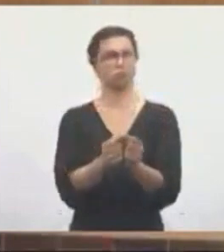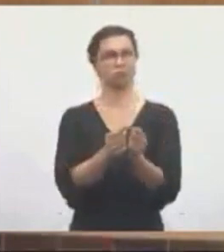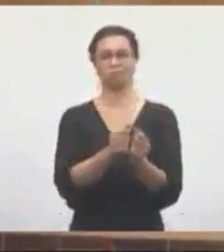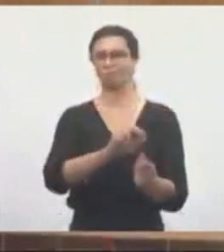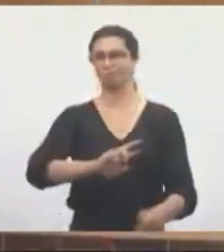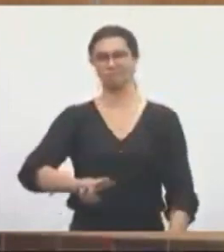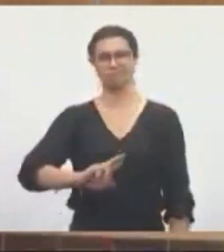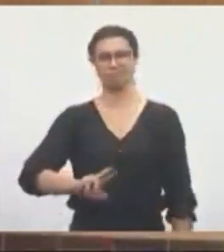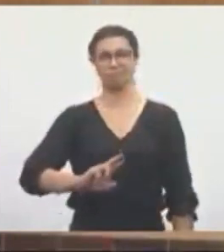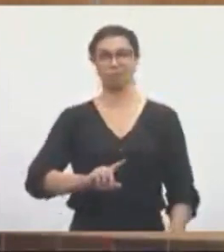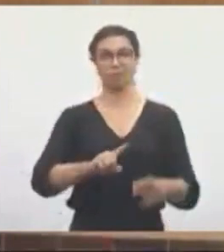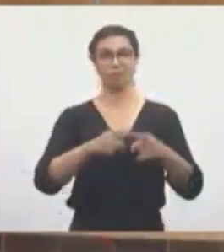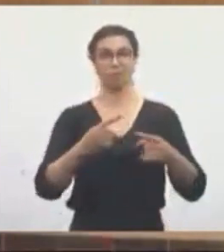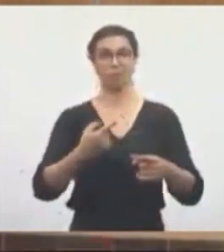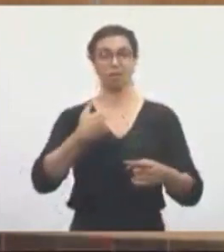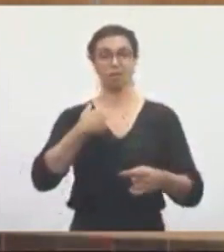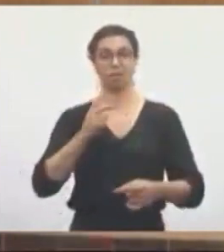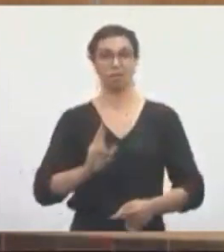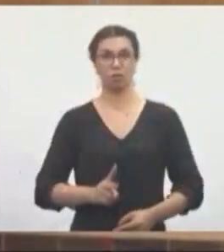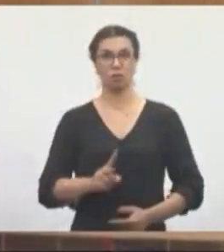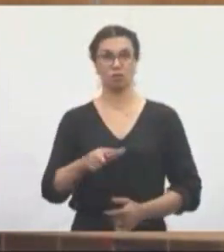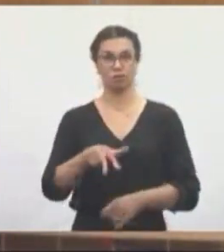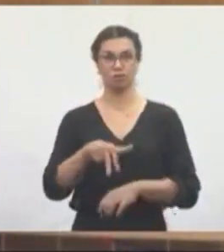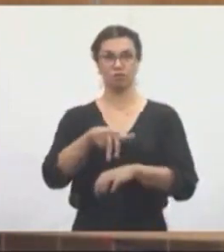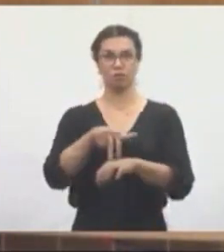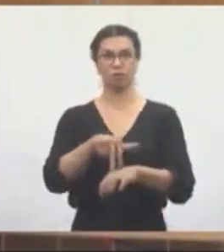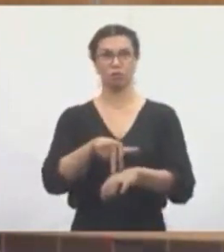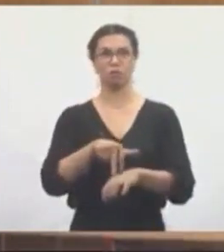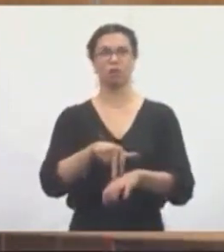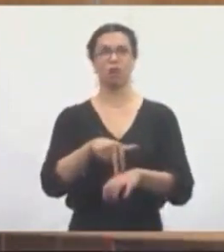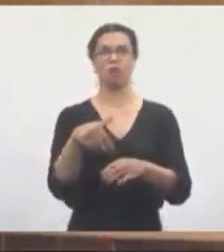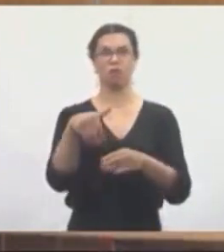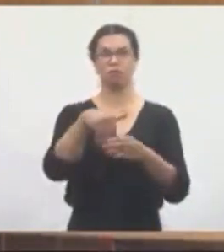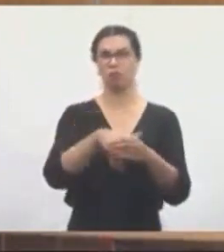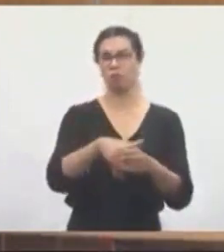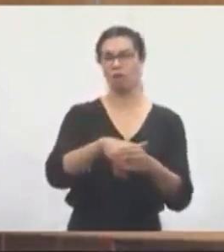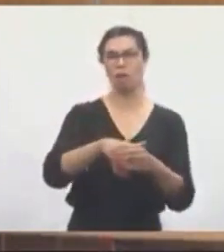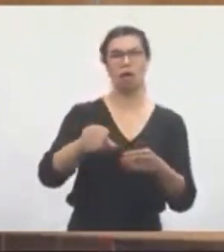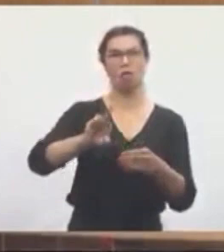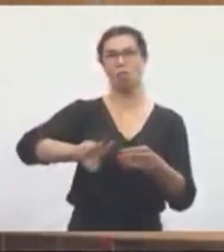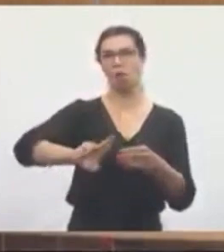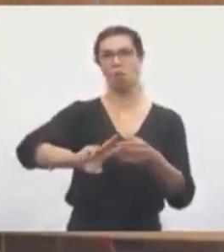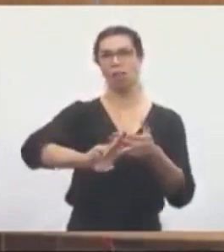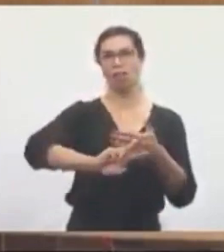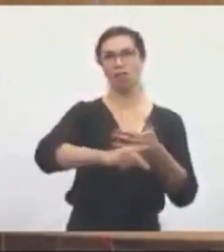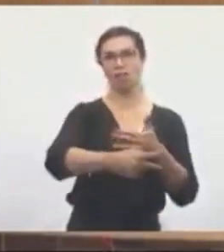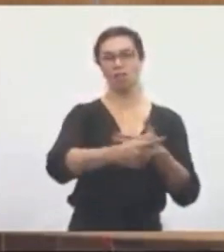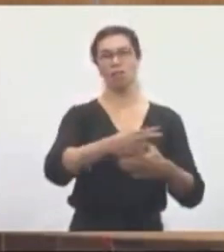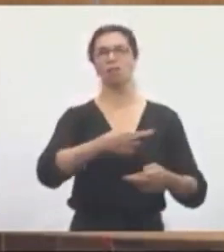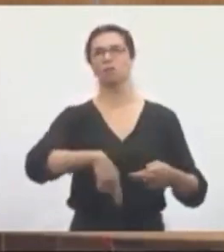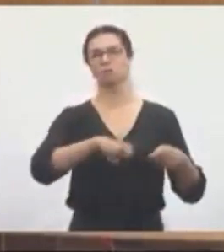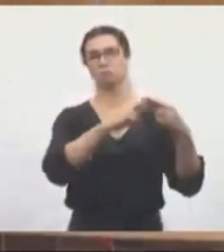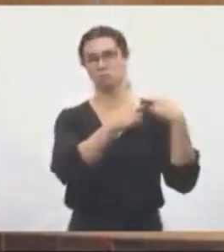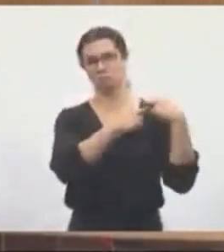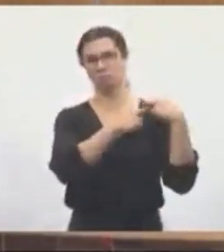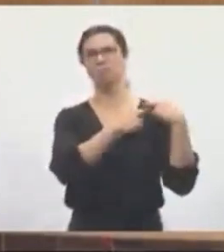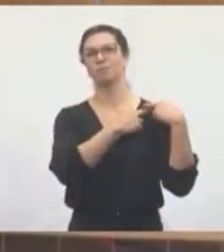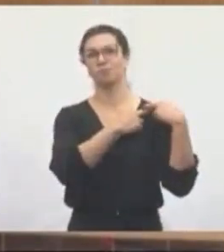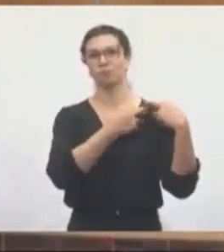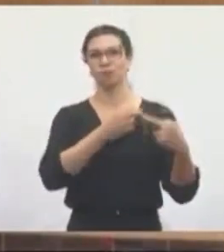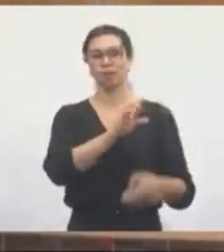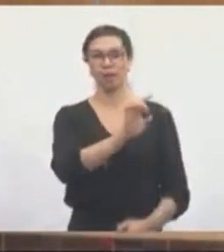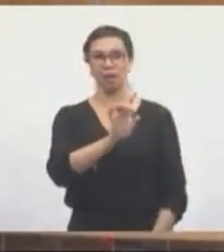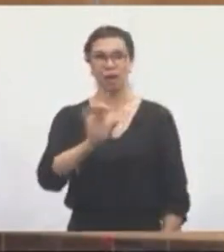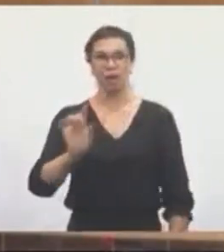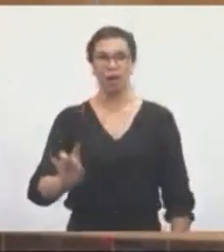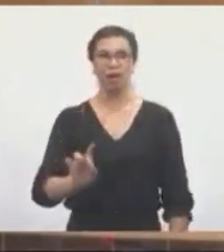nessa tribuna que votar não é transferir responsabilidade. É você se corresponsabilizar e